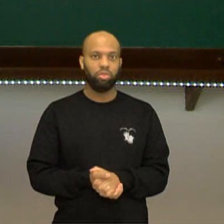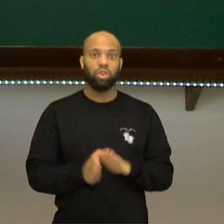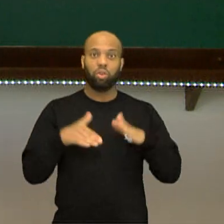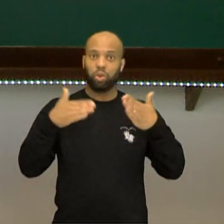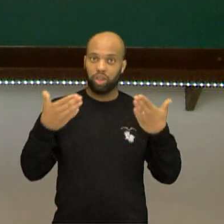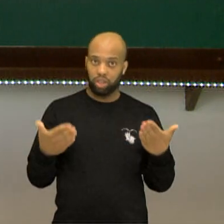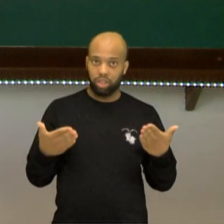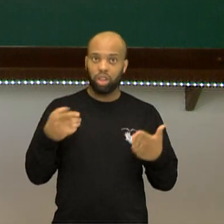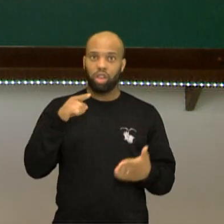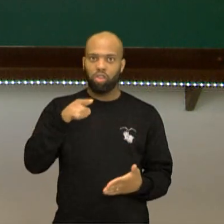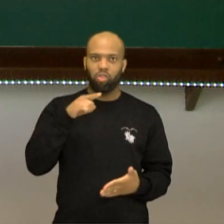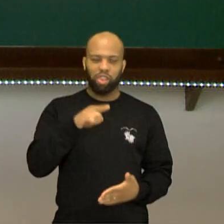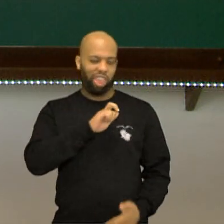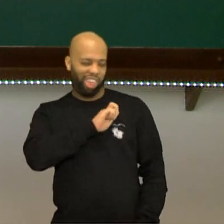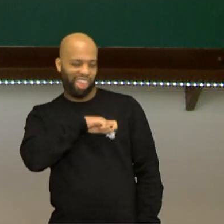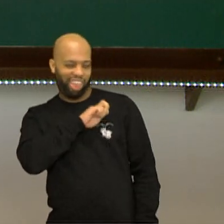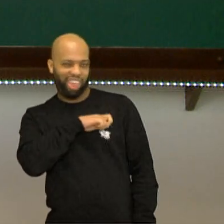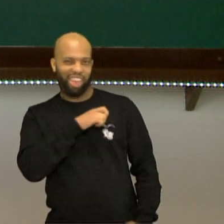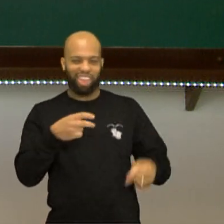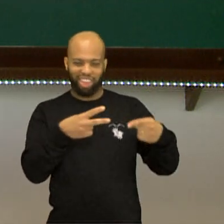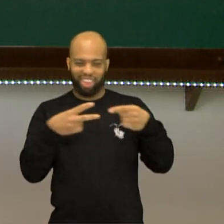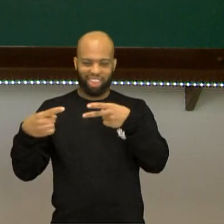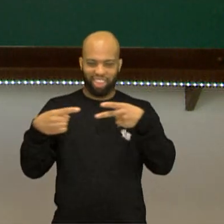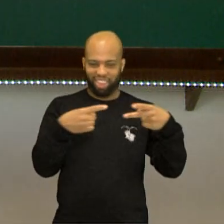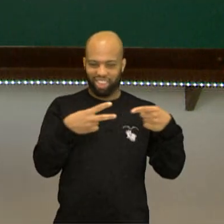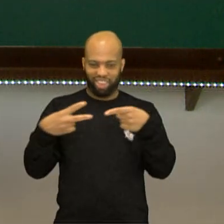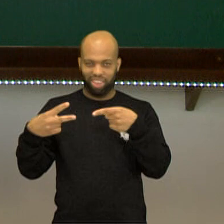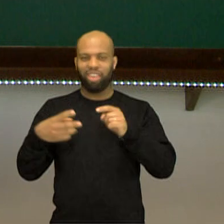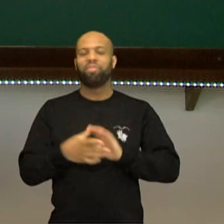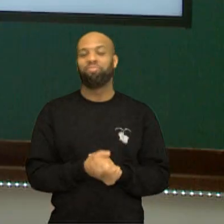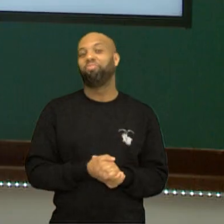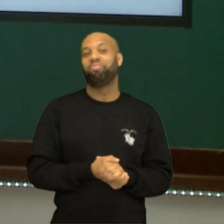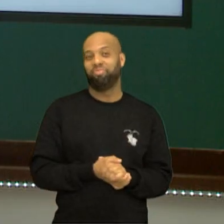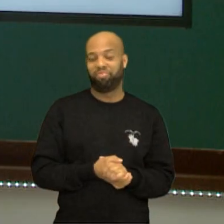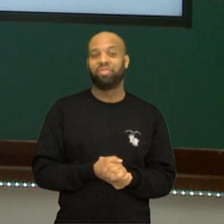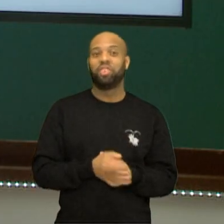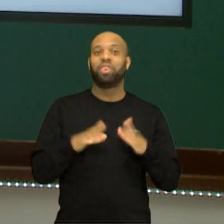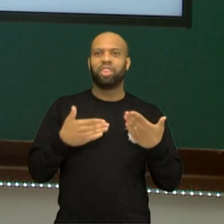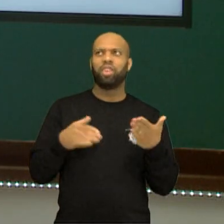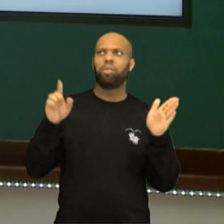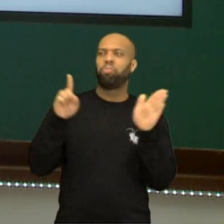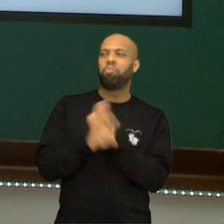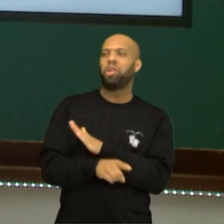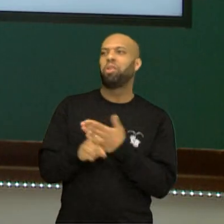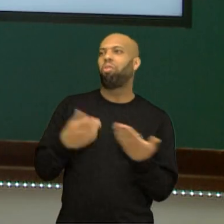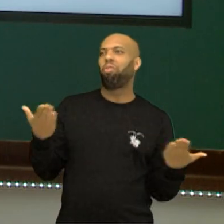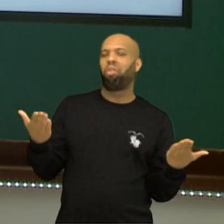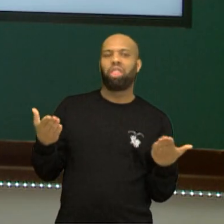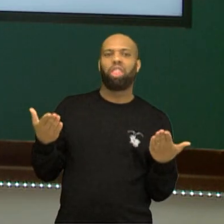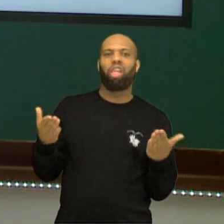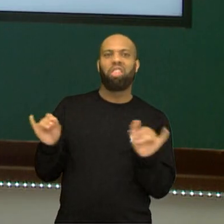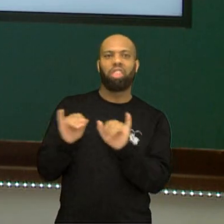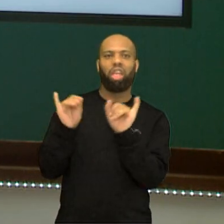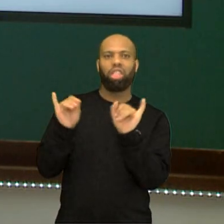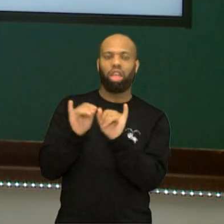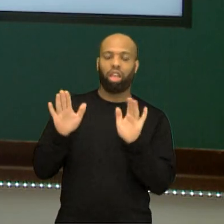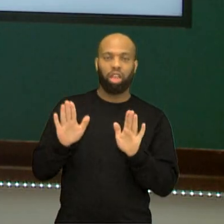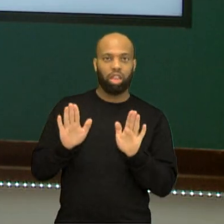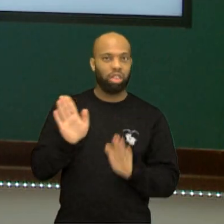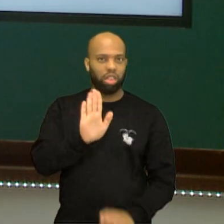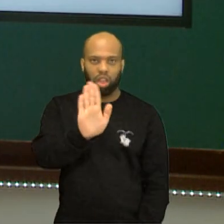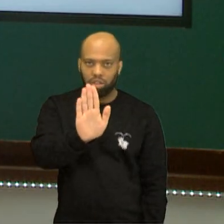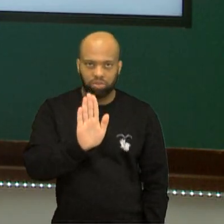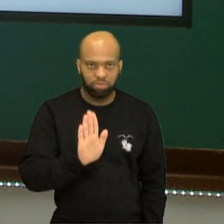E aí, meus queridos, caíram na pegadinha do vetor? Ah, vetor, vocês devem caíram, né? O cara fala assim, que pergunta boba, professor, pelo amor de Deus, você está me chamando de tongo. Não, não é isso,